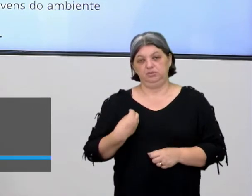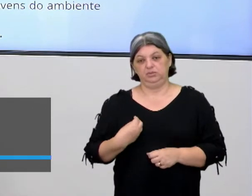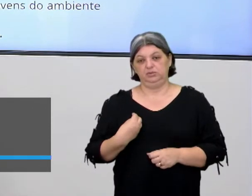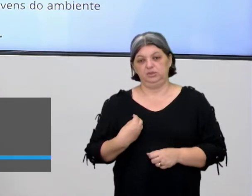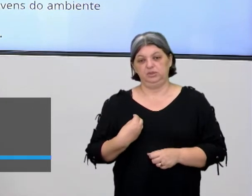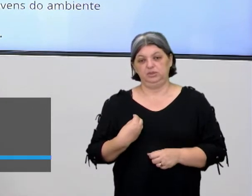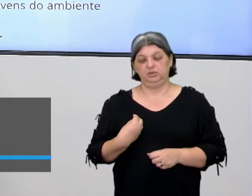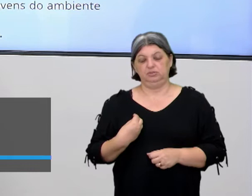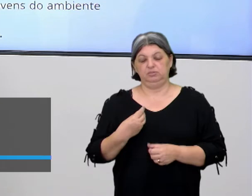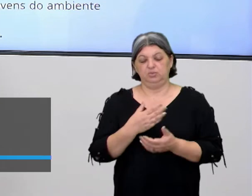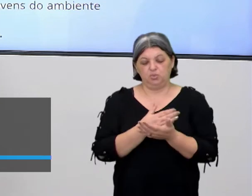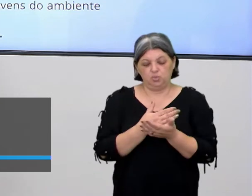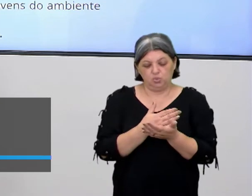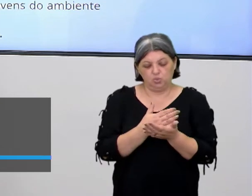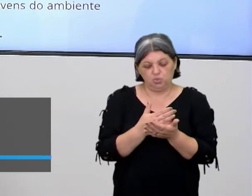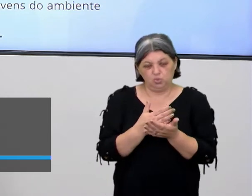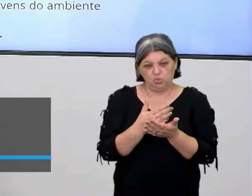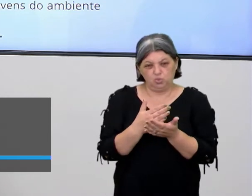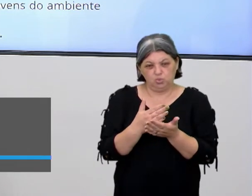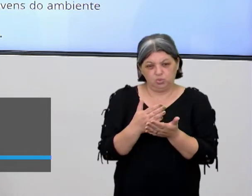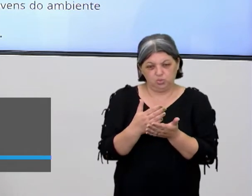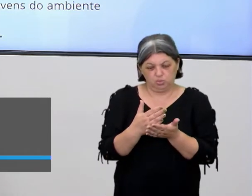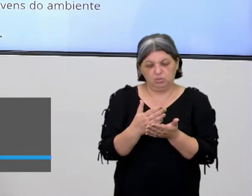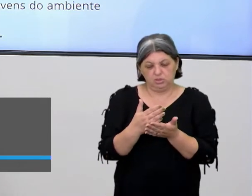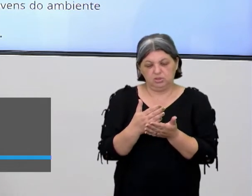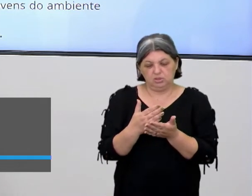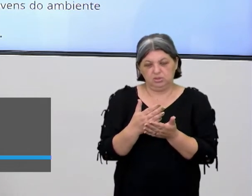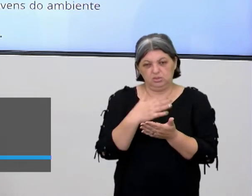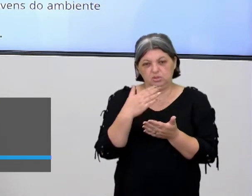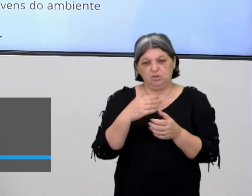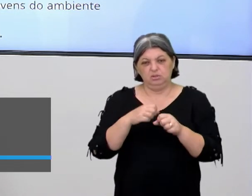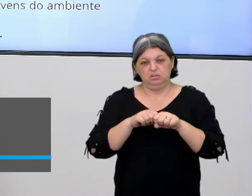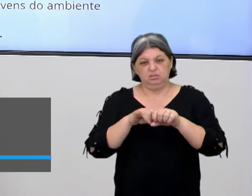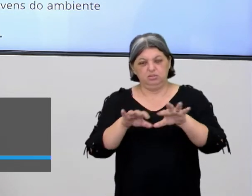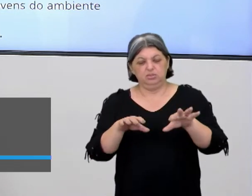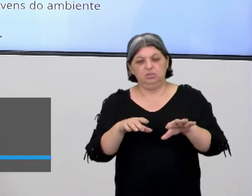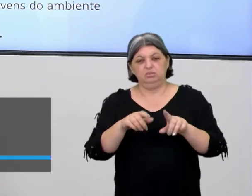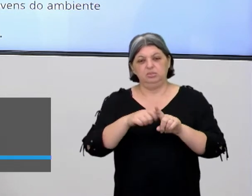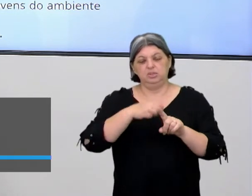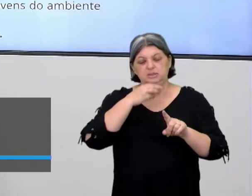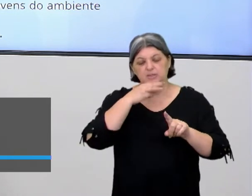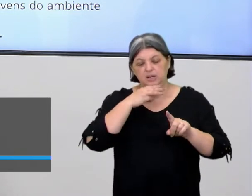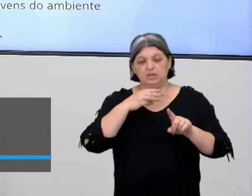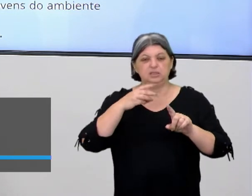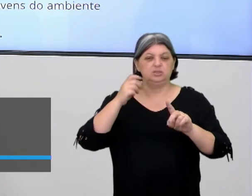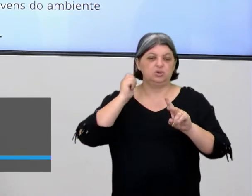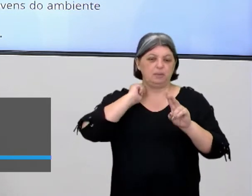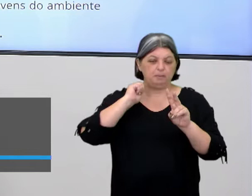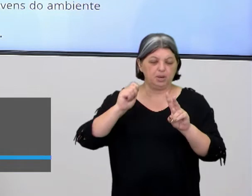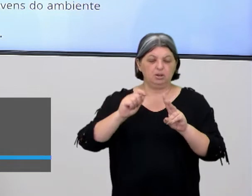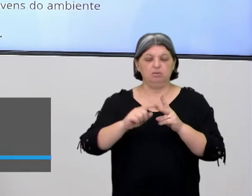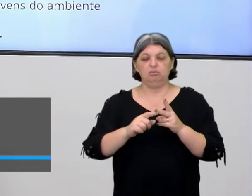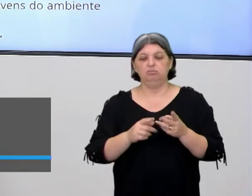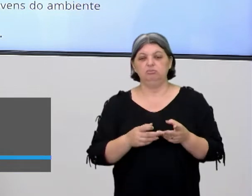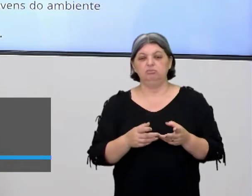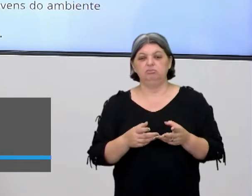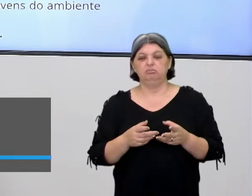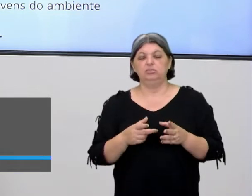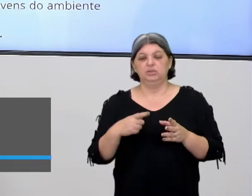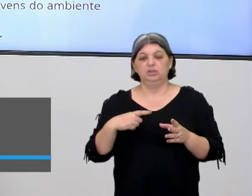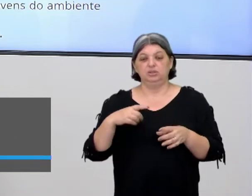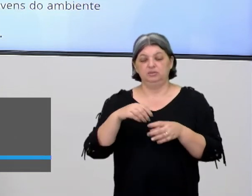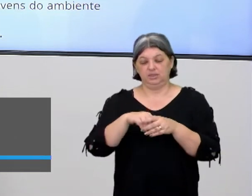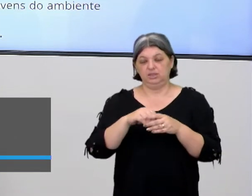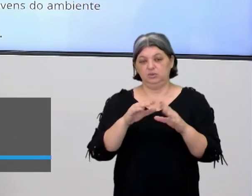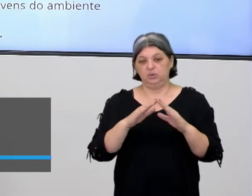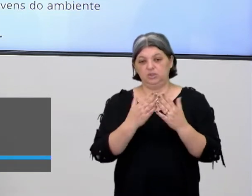assim, no comecinho lá da pandemia, né? De março, abril, estava dentro dentro da escola, né?